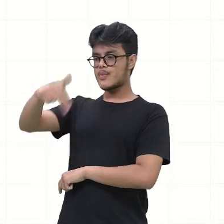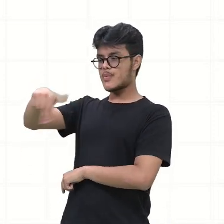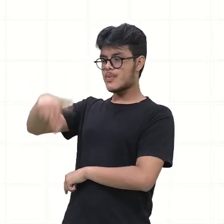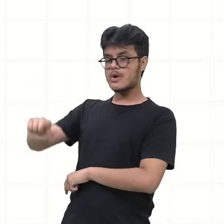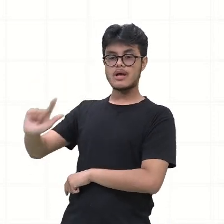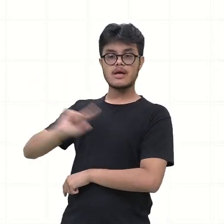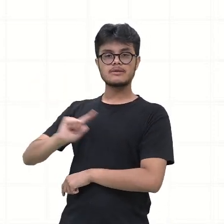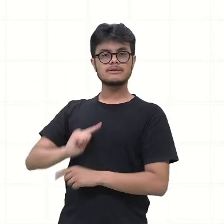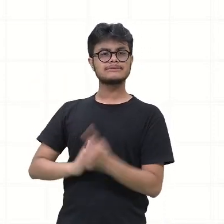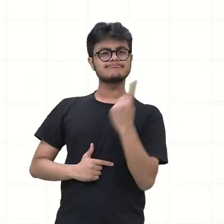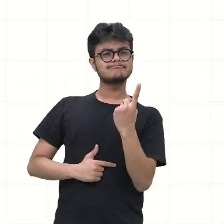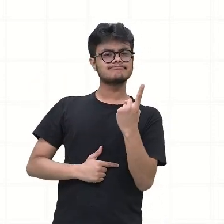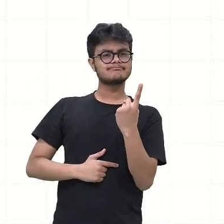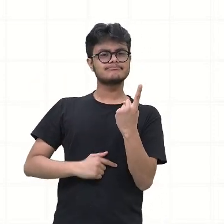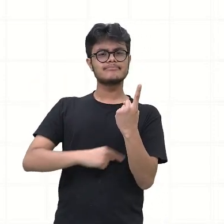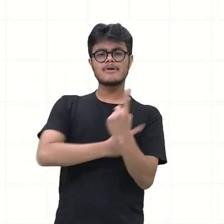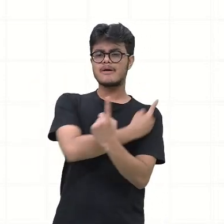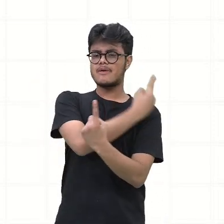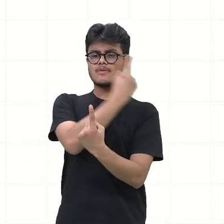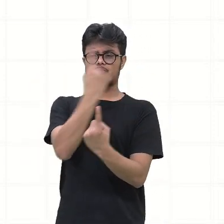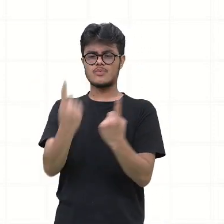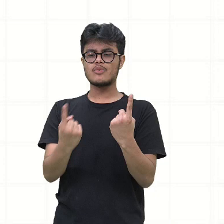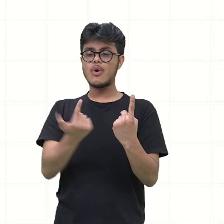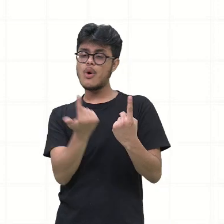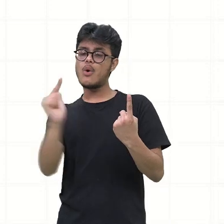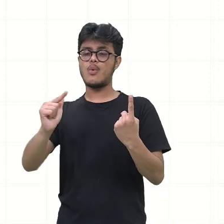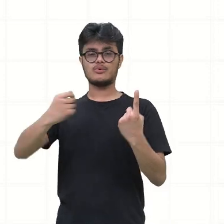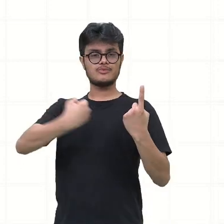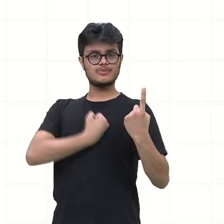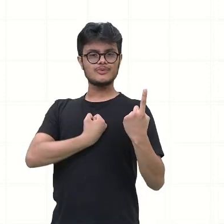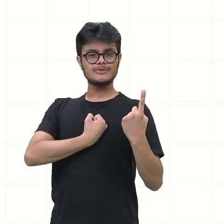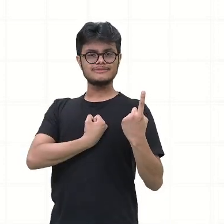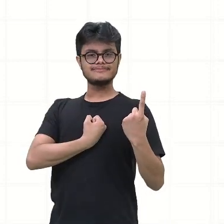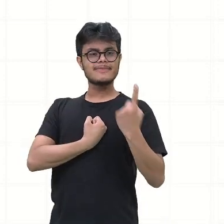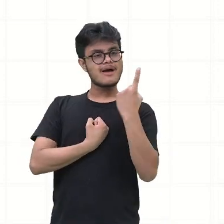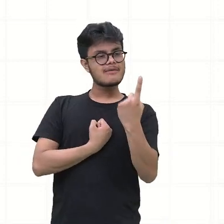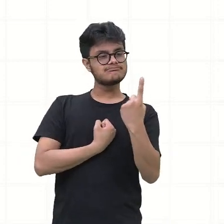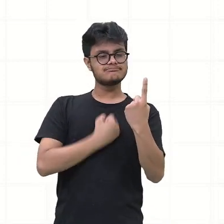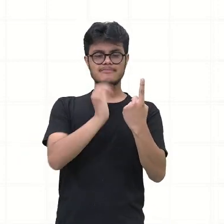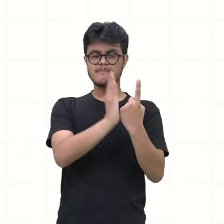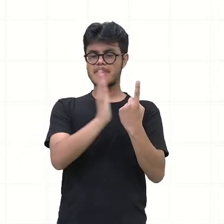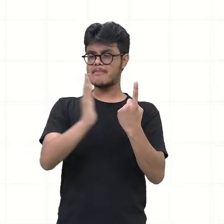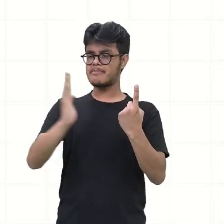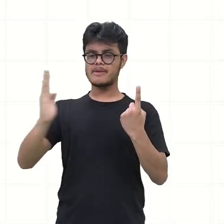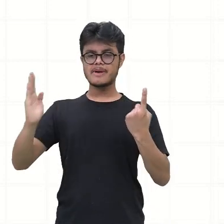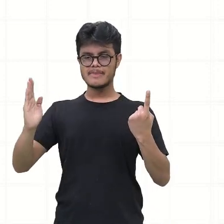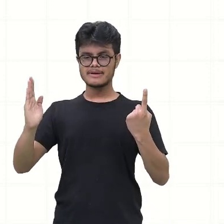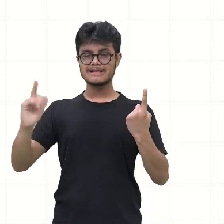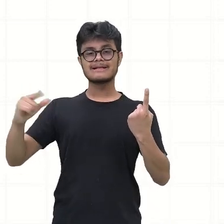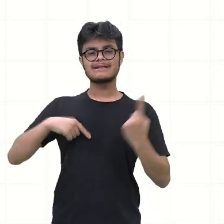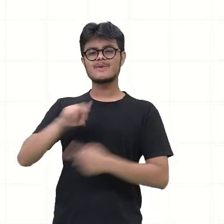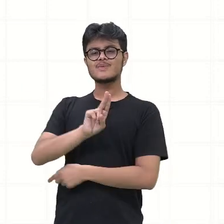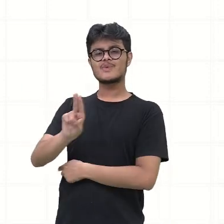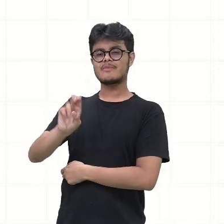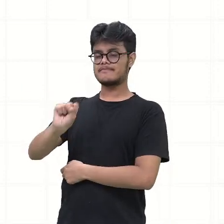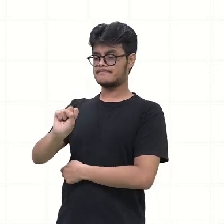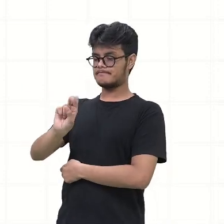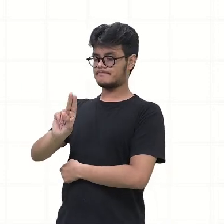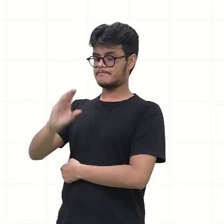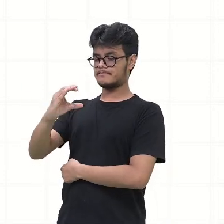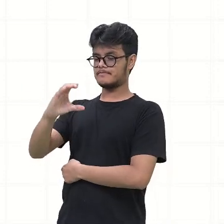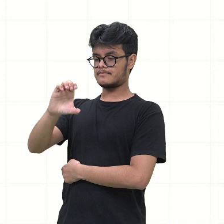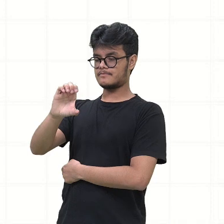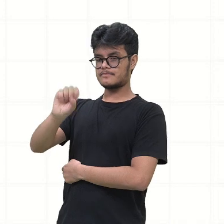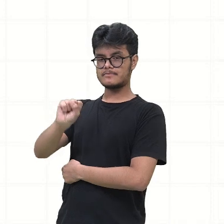um sucessor, beleza? Então, todo número natural eu tenho um negócio chamado de sucessor.